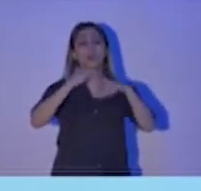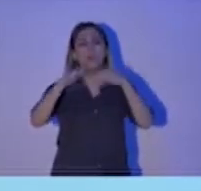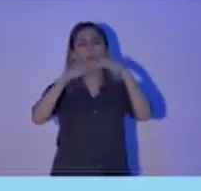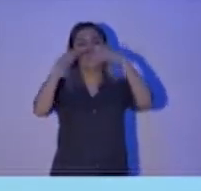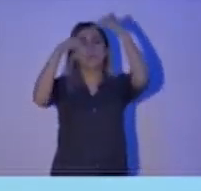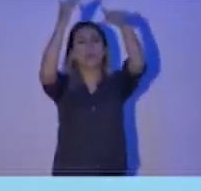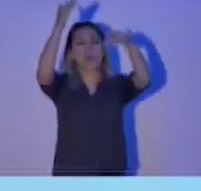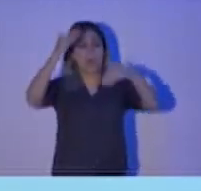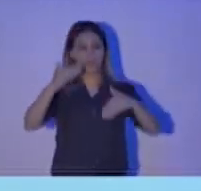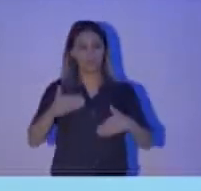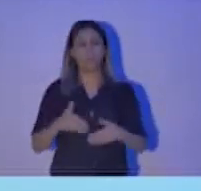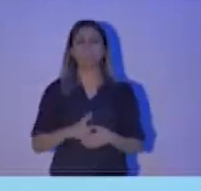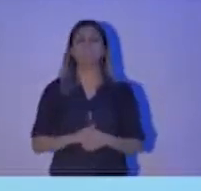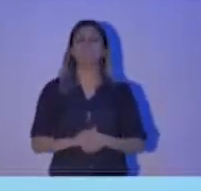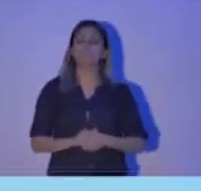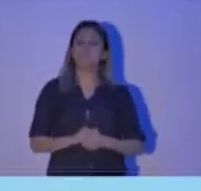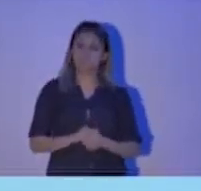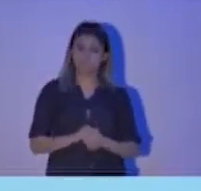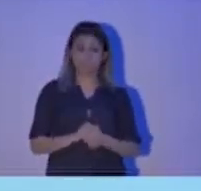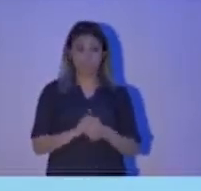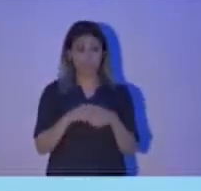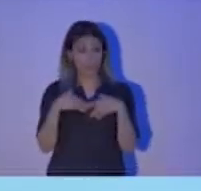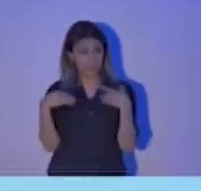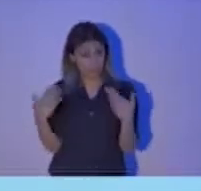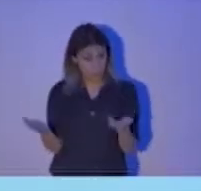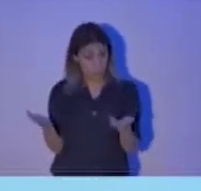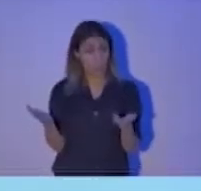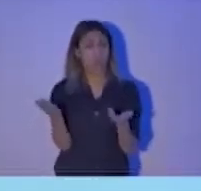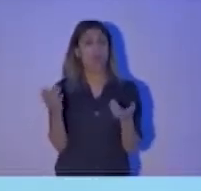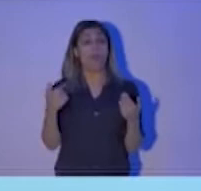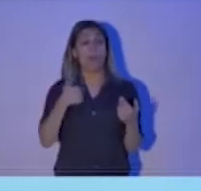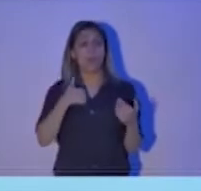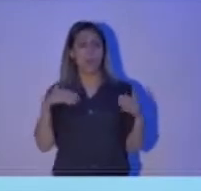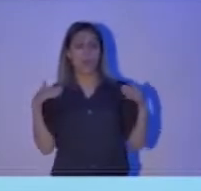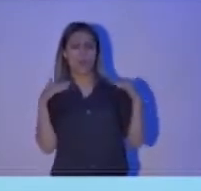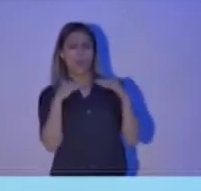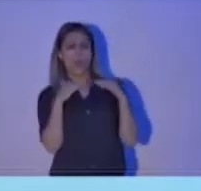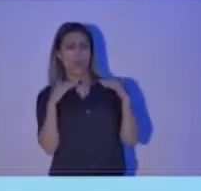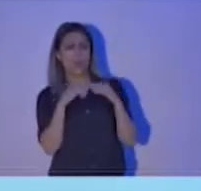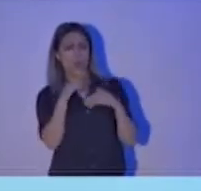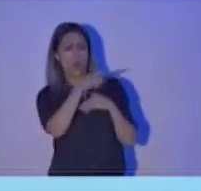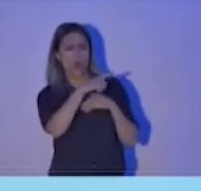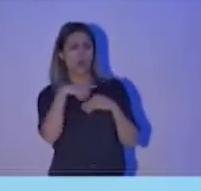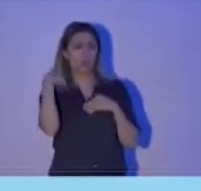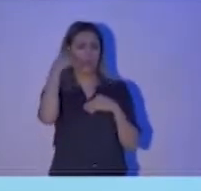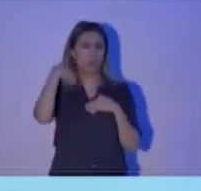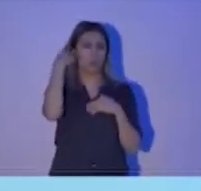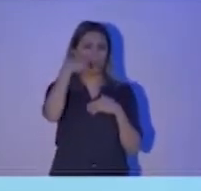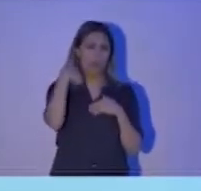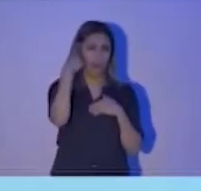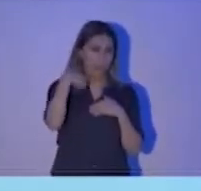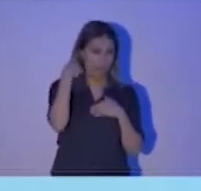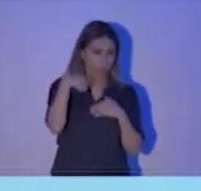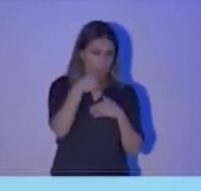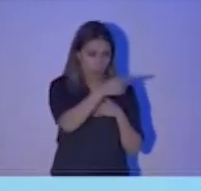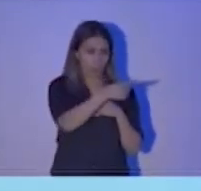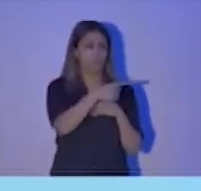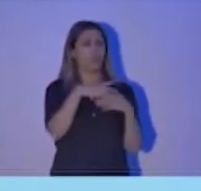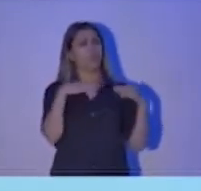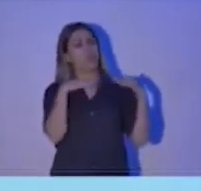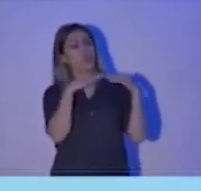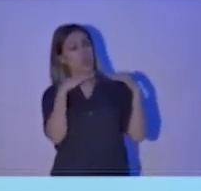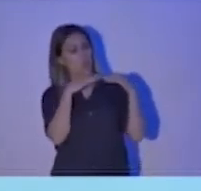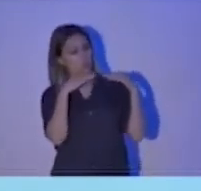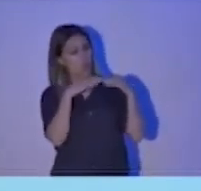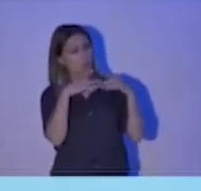Nacional de Educação. No que diz respeito ao índice, eu também concordo plenamente com o deputado que a gente não deve se ater ao índice, né? Nós fazemos a defesa